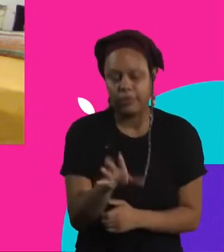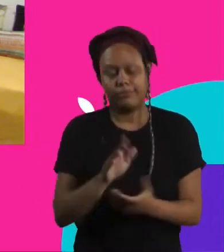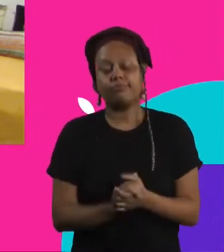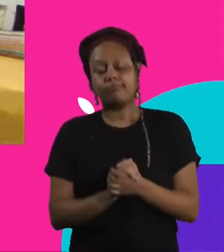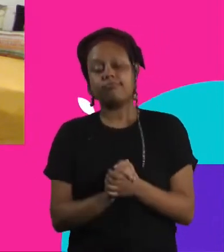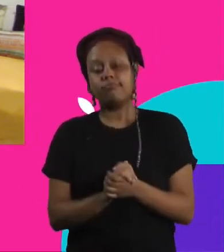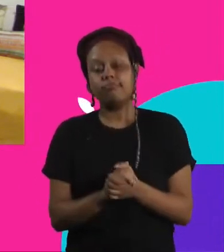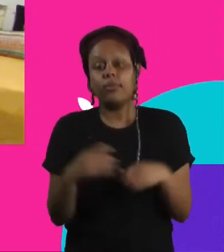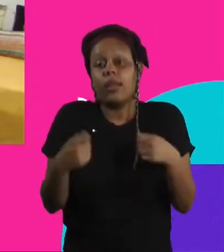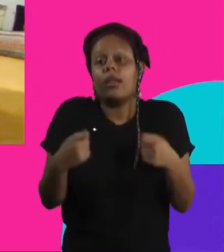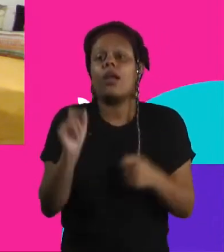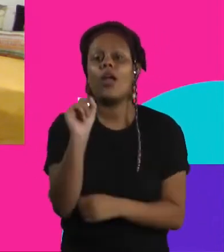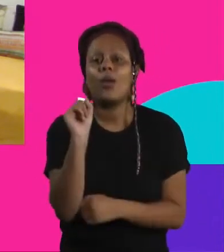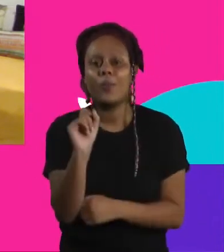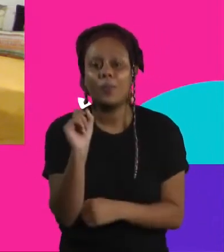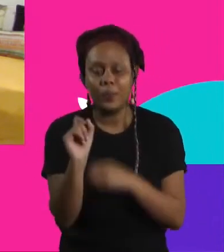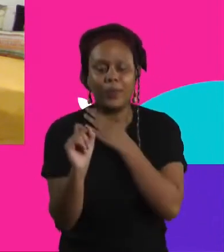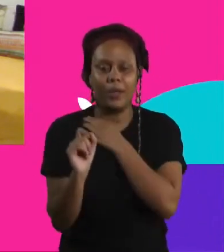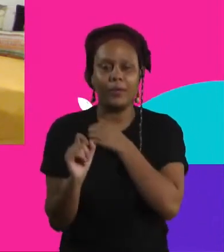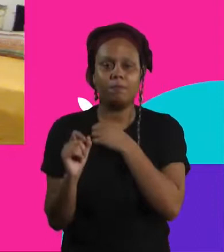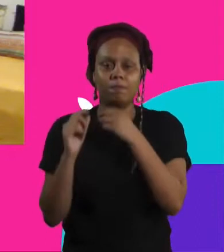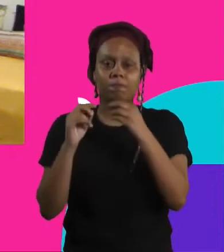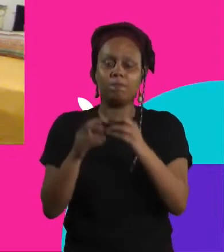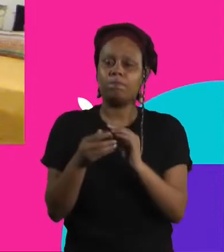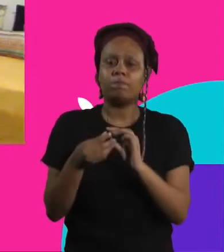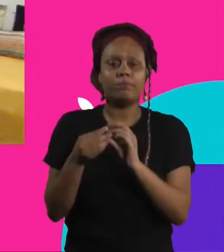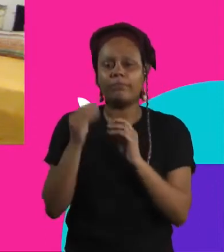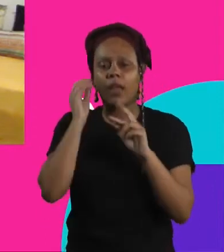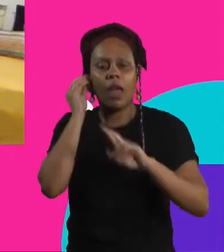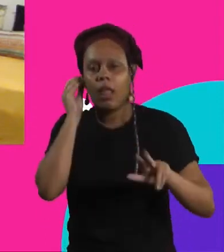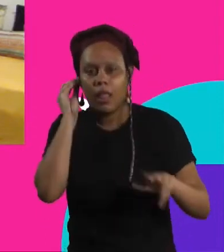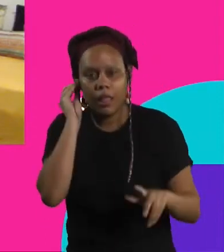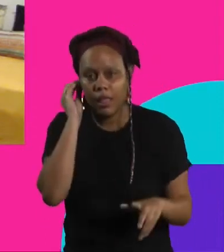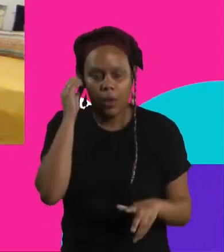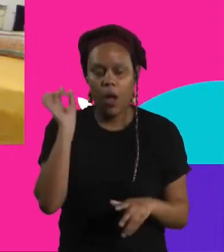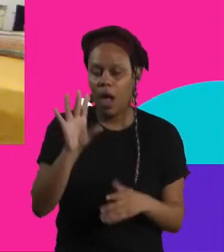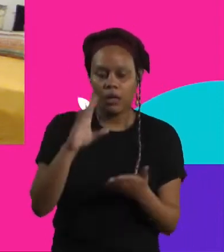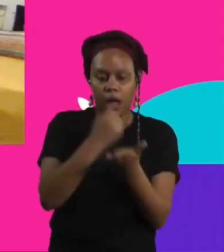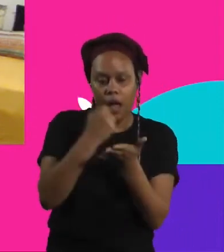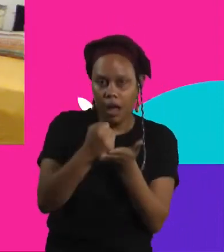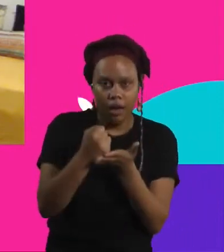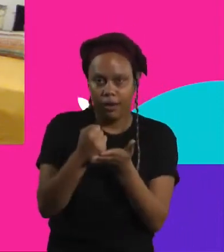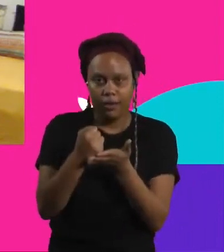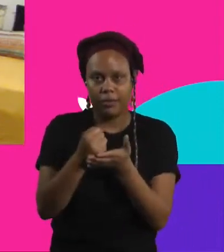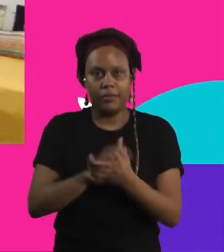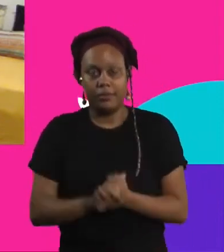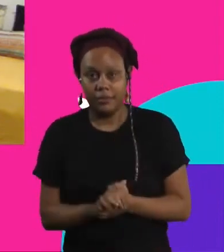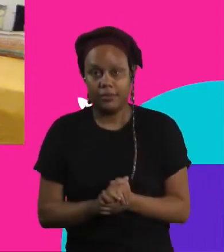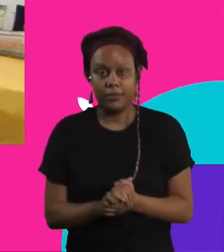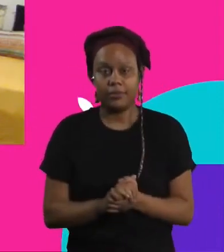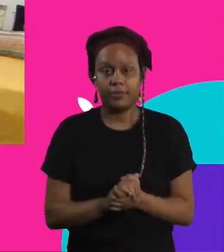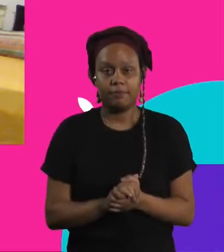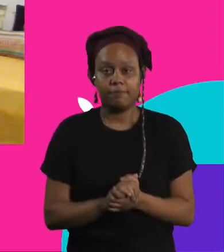partir do momento que você não vai só contratar, procurar as lideranças,